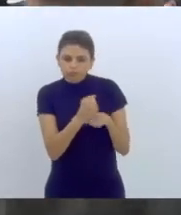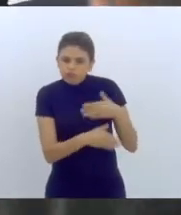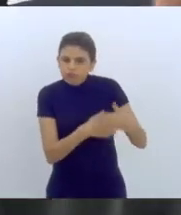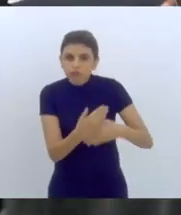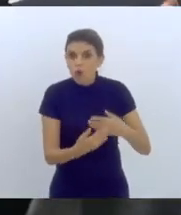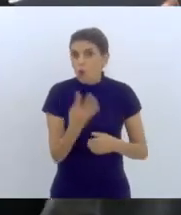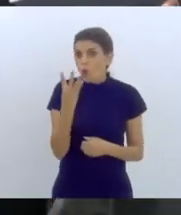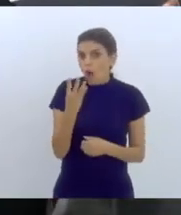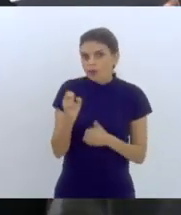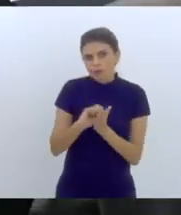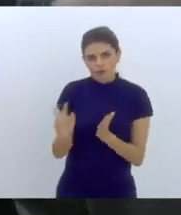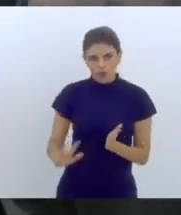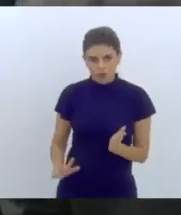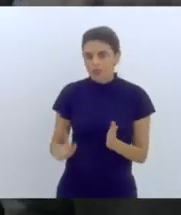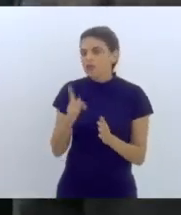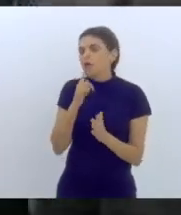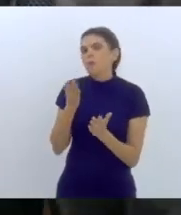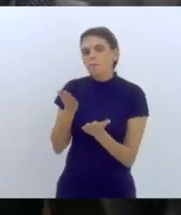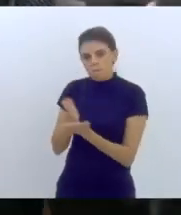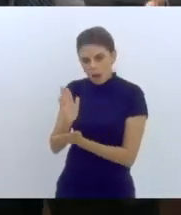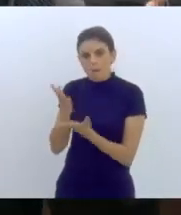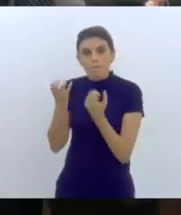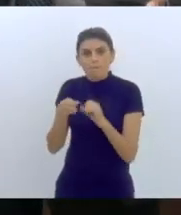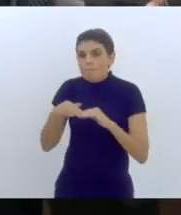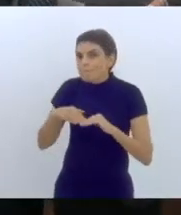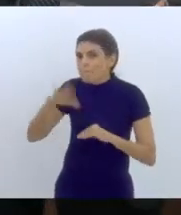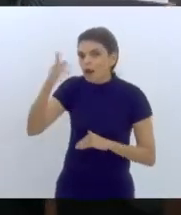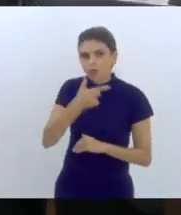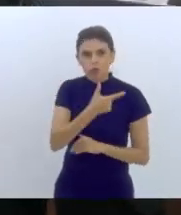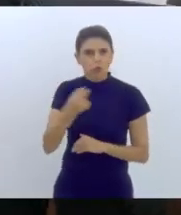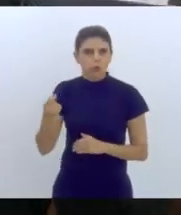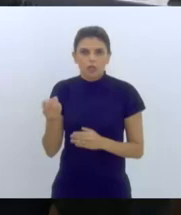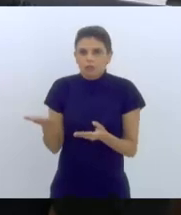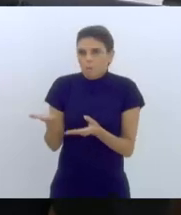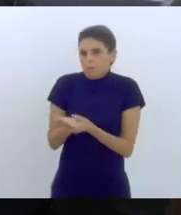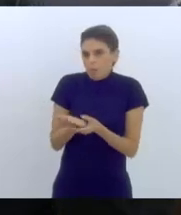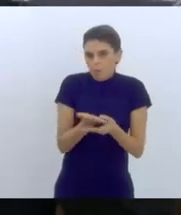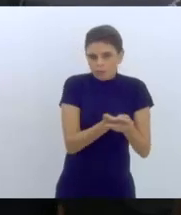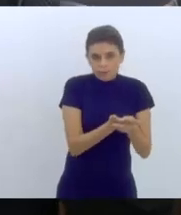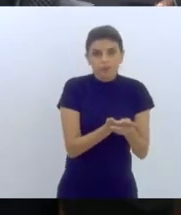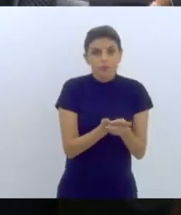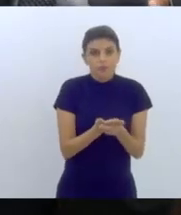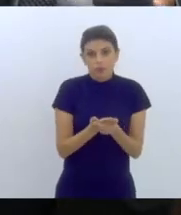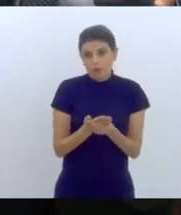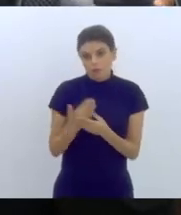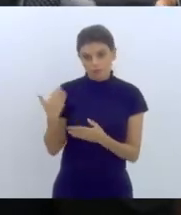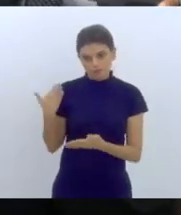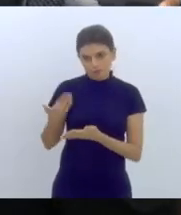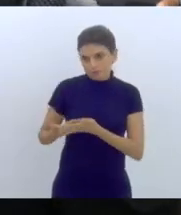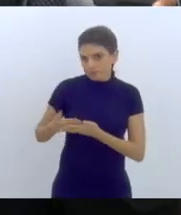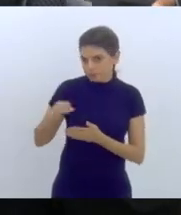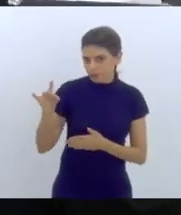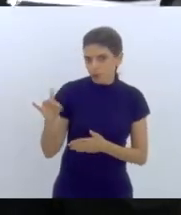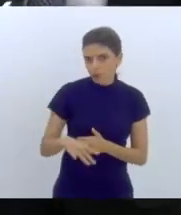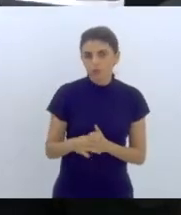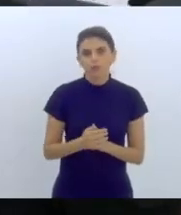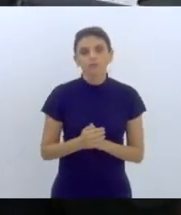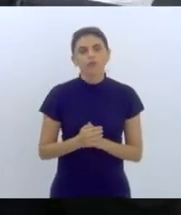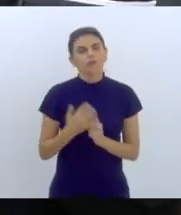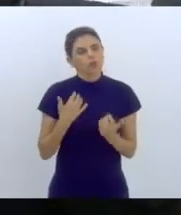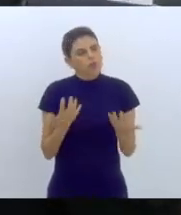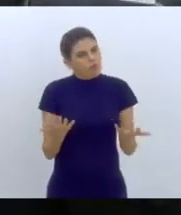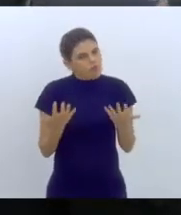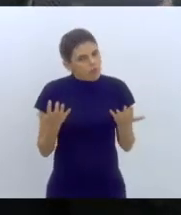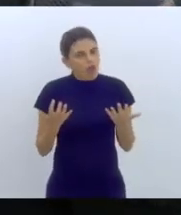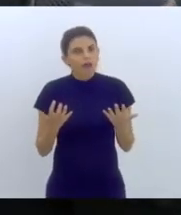4 sessões e já apreciamos mais de 200 processos, algo inédito na última legislatura. Quero deixar,